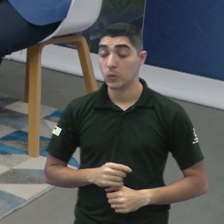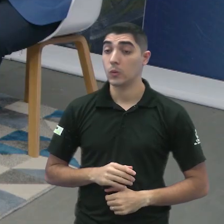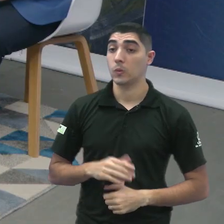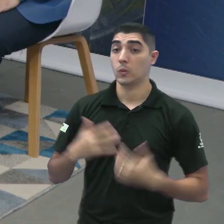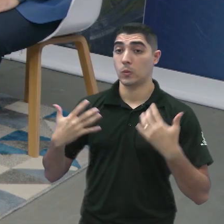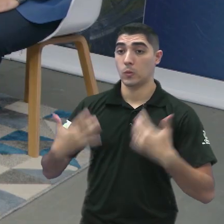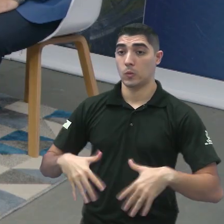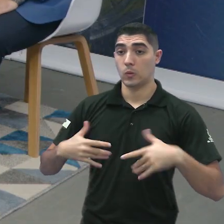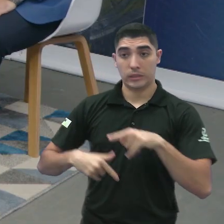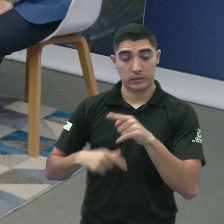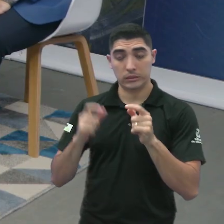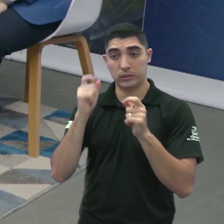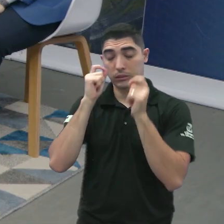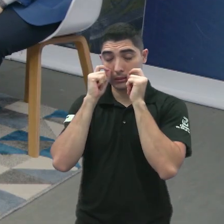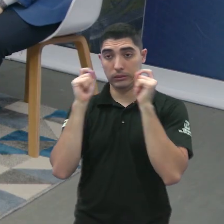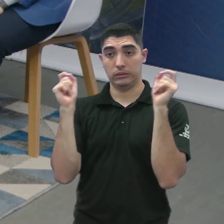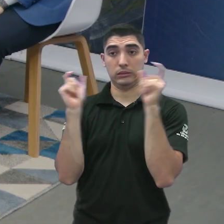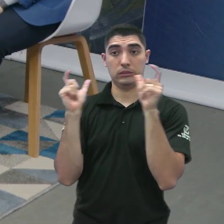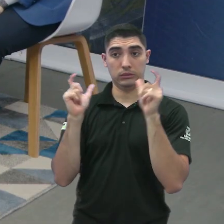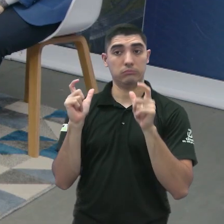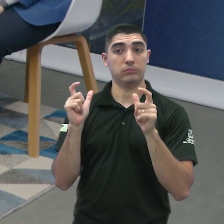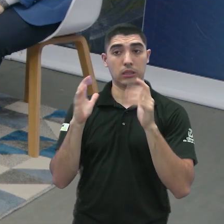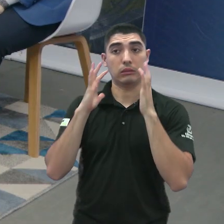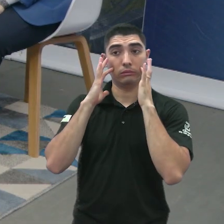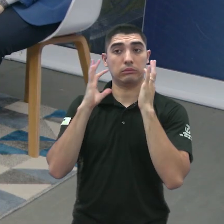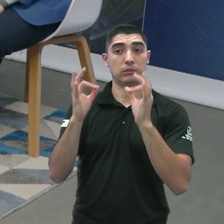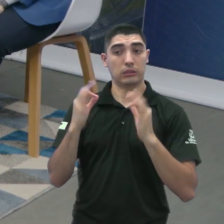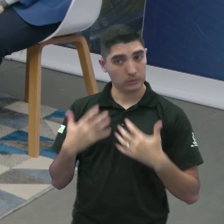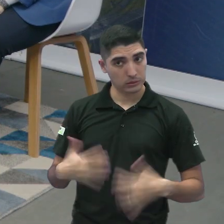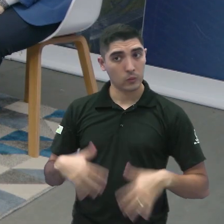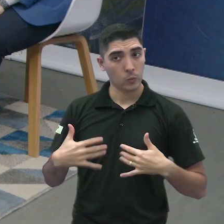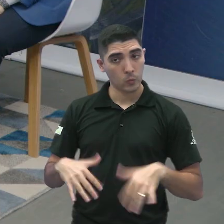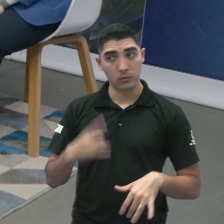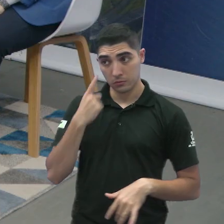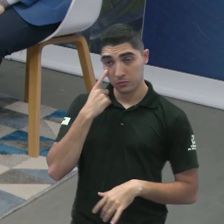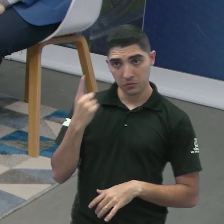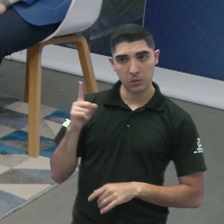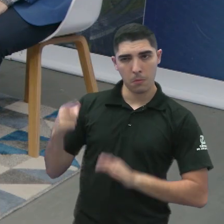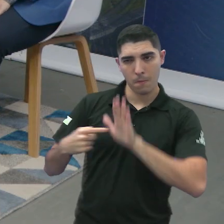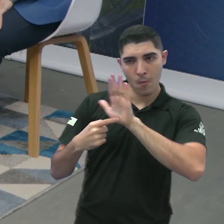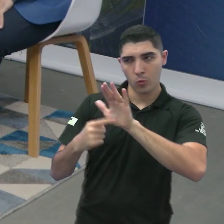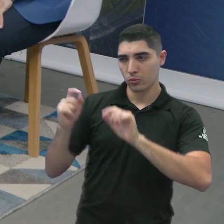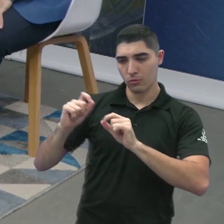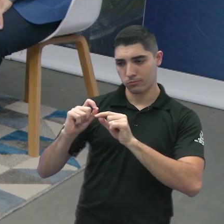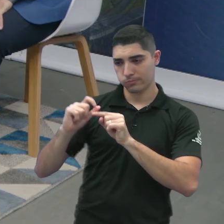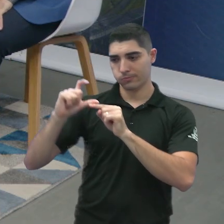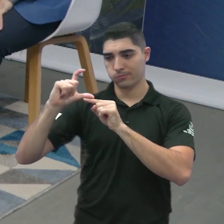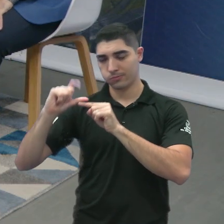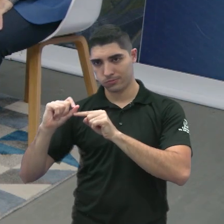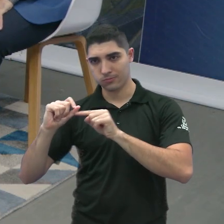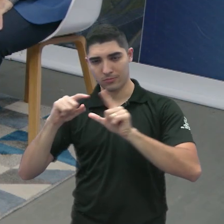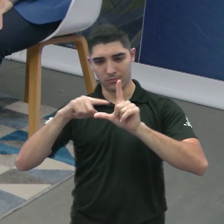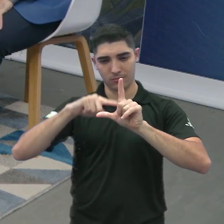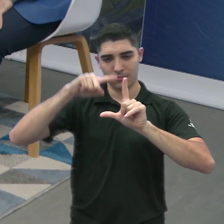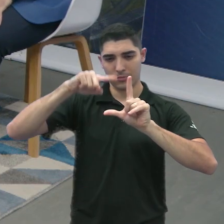total, né? Diante dessa situação, aqui a gente mostrou, né, nesse gráfico,